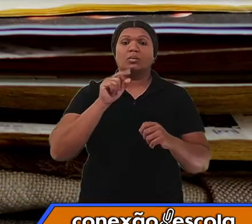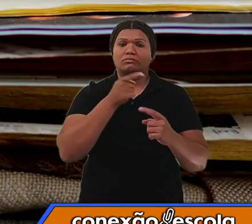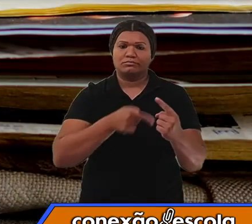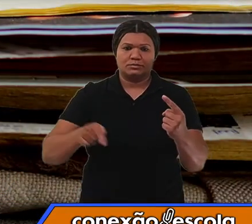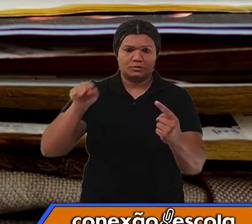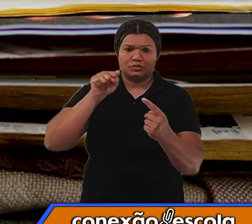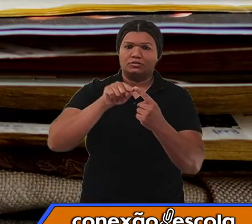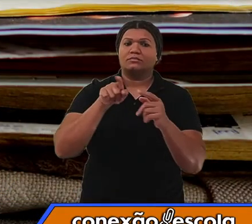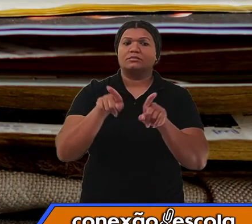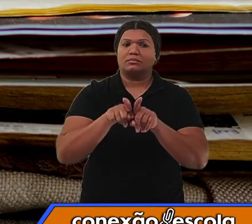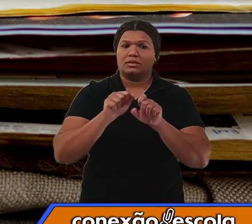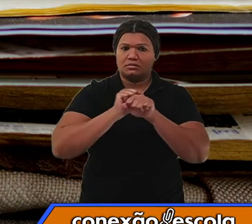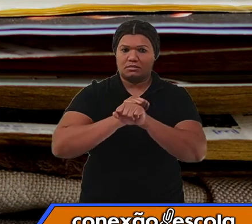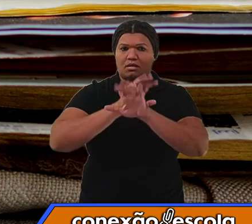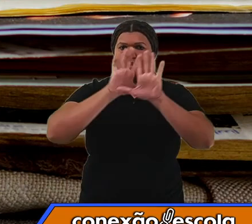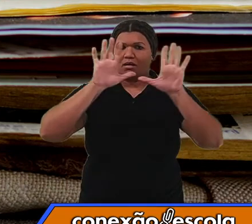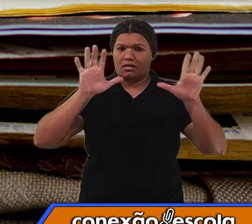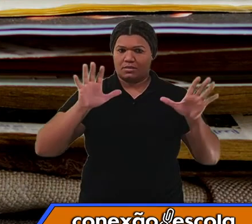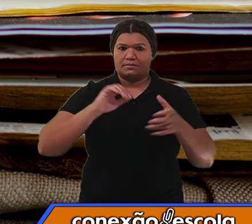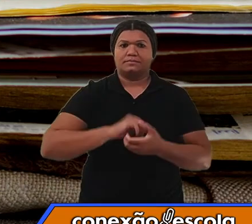e clara.